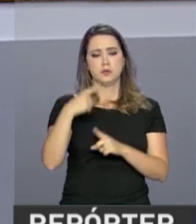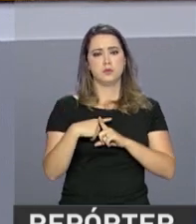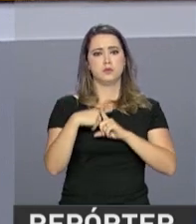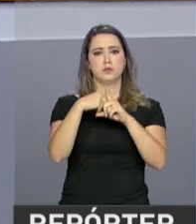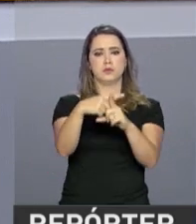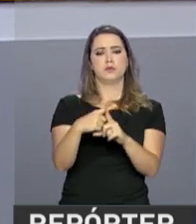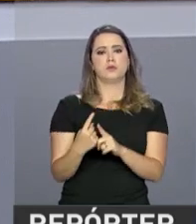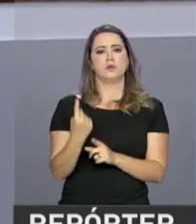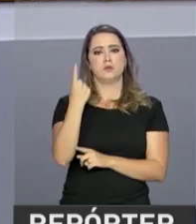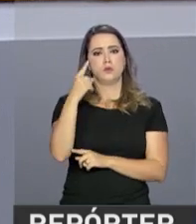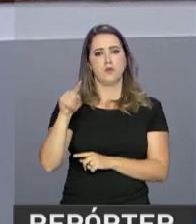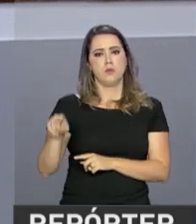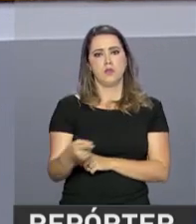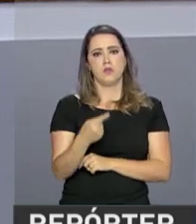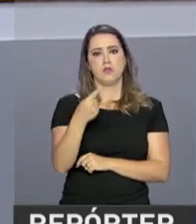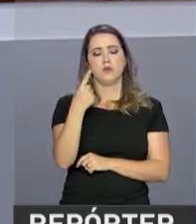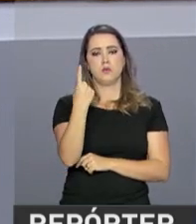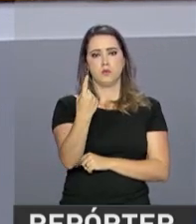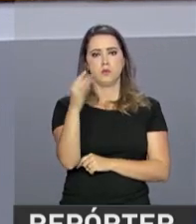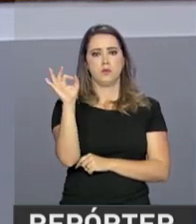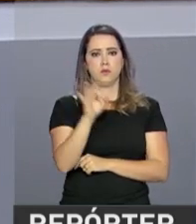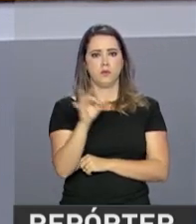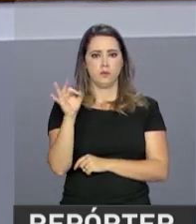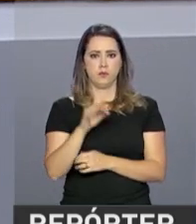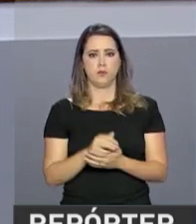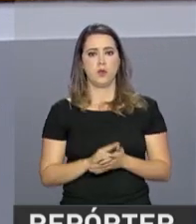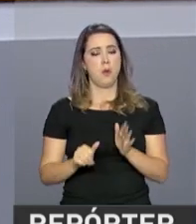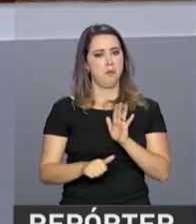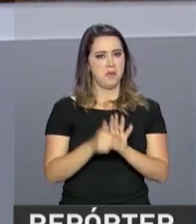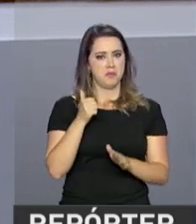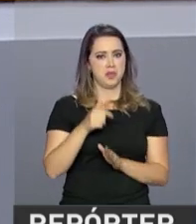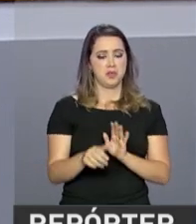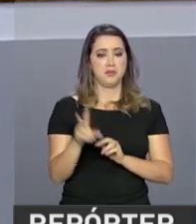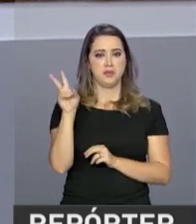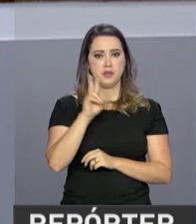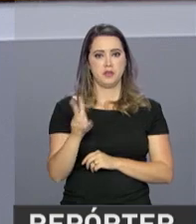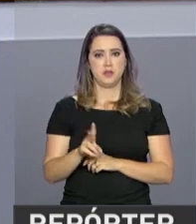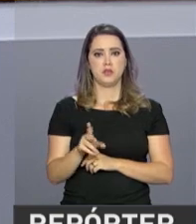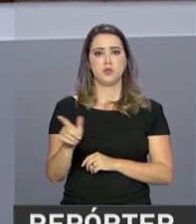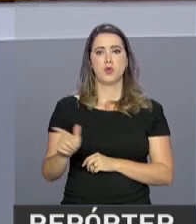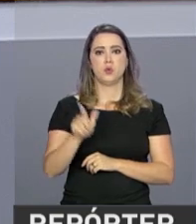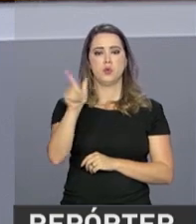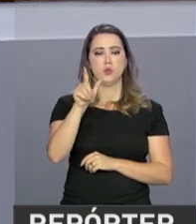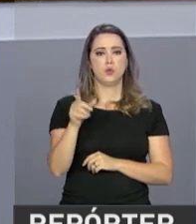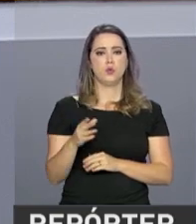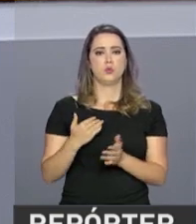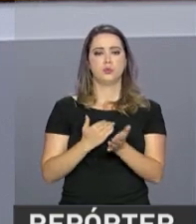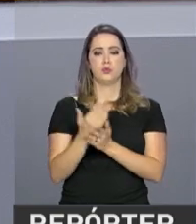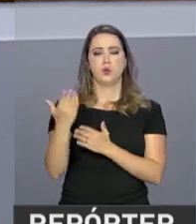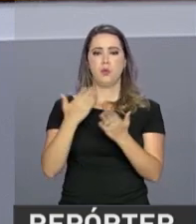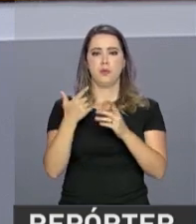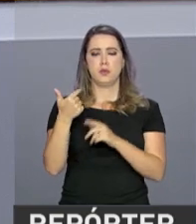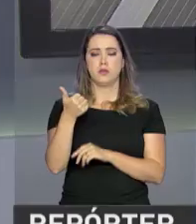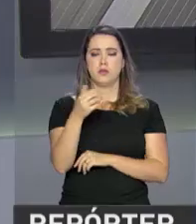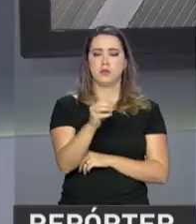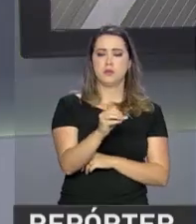líquida positiva de 1,1 por cento foi o primeiro resultado positivo desde 2010